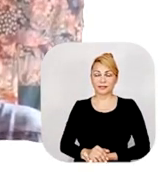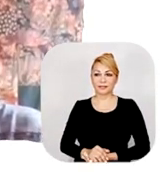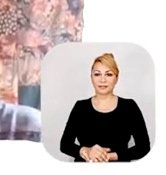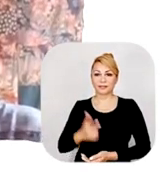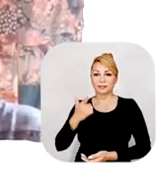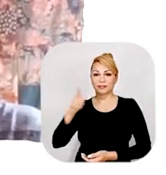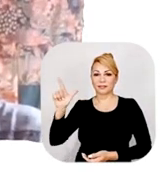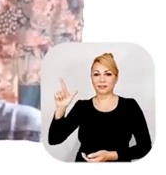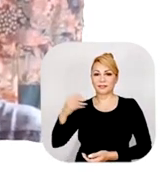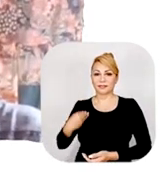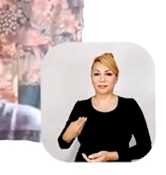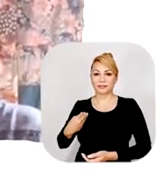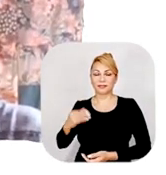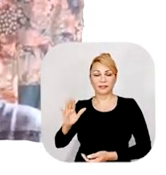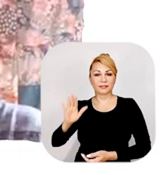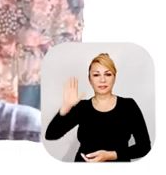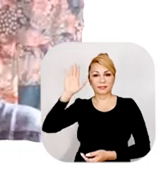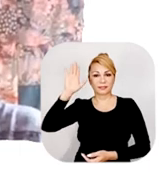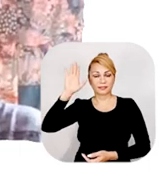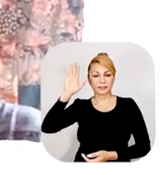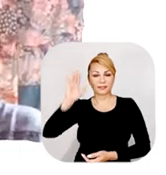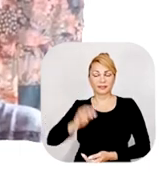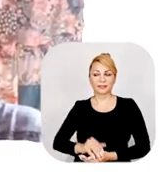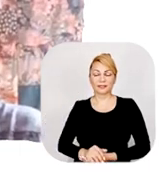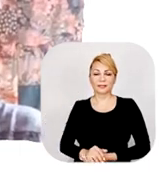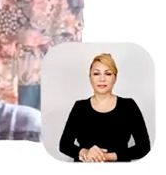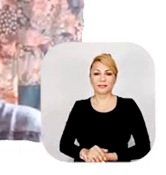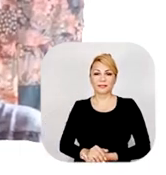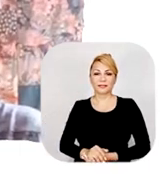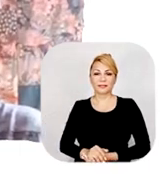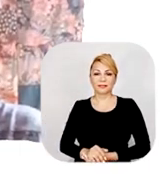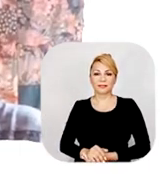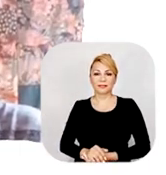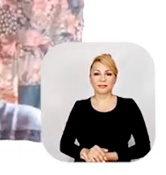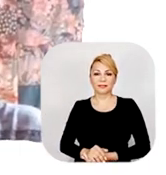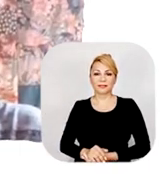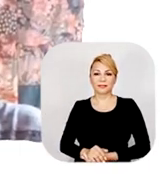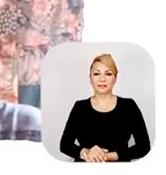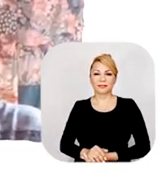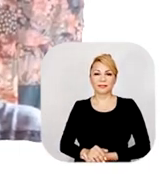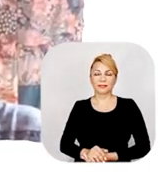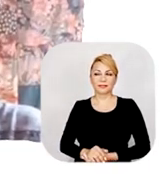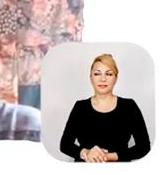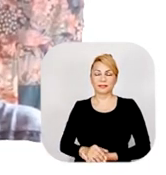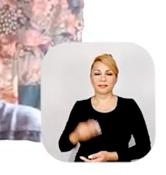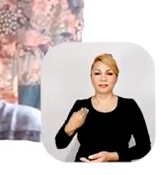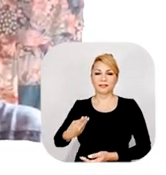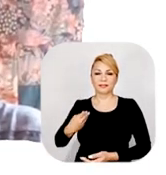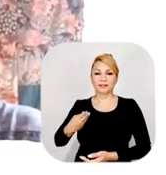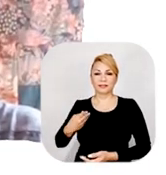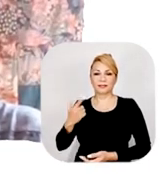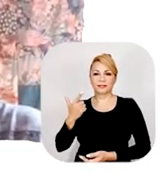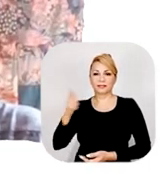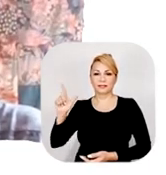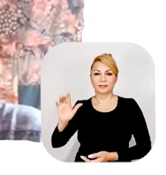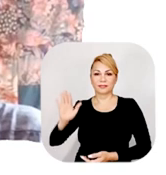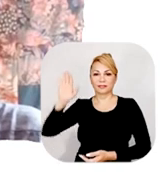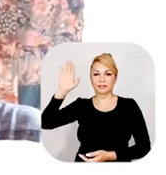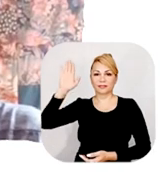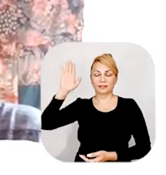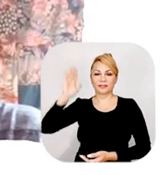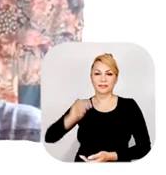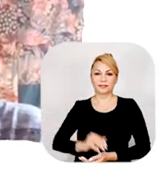Jurumiti. Presente. Aimó Cumaná. Presente. Oat